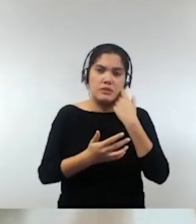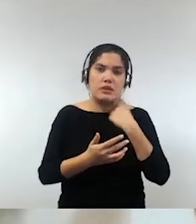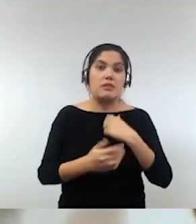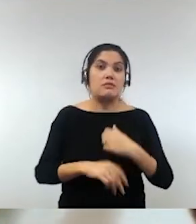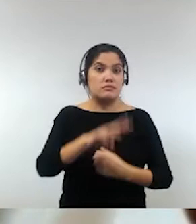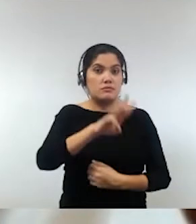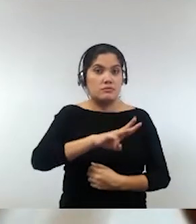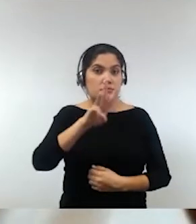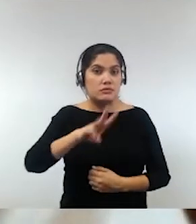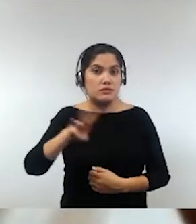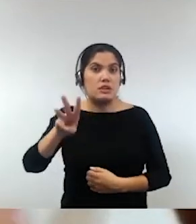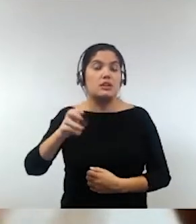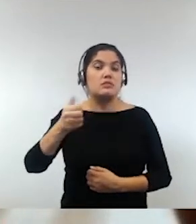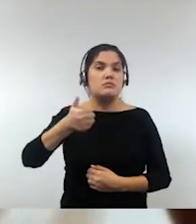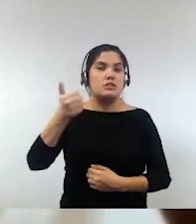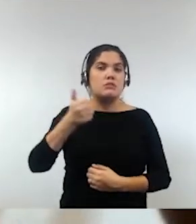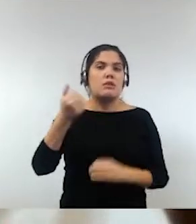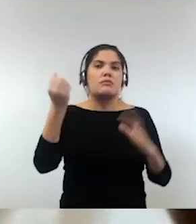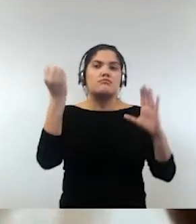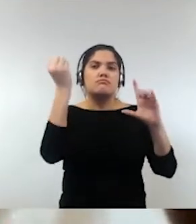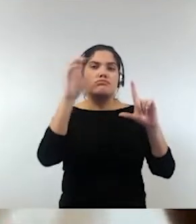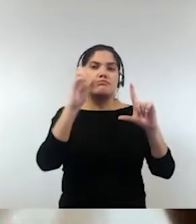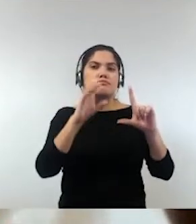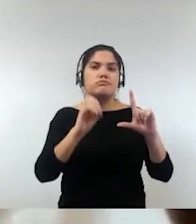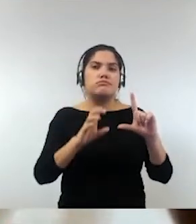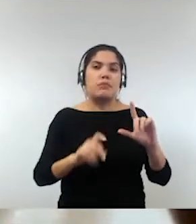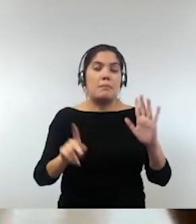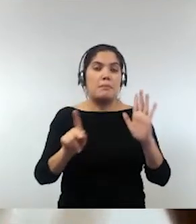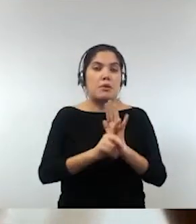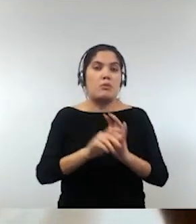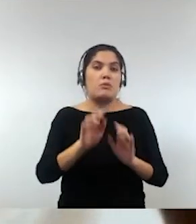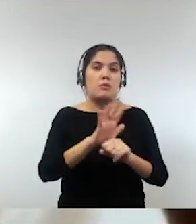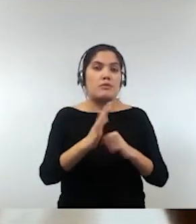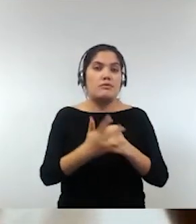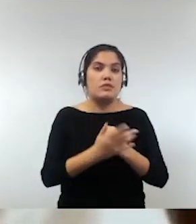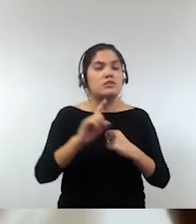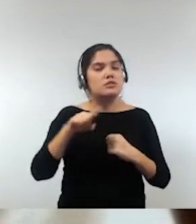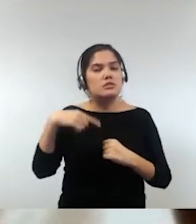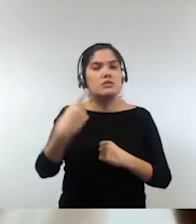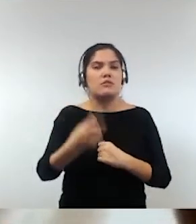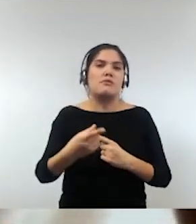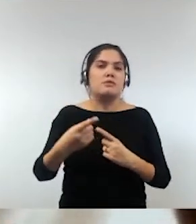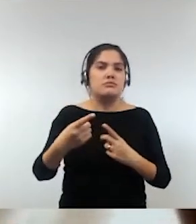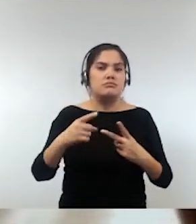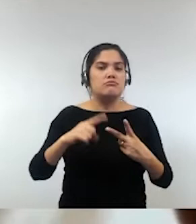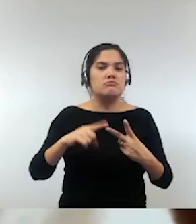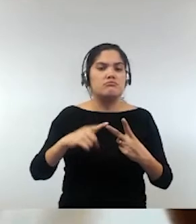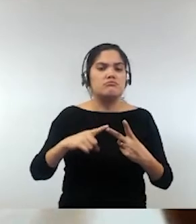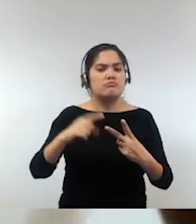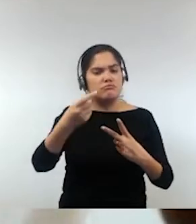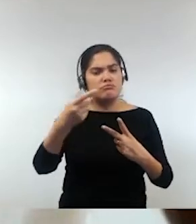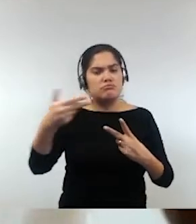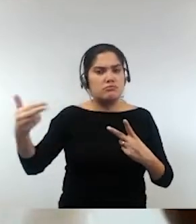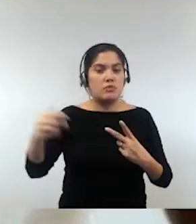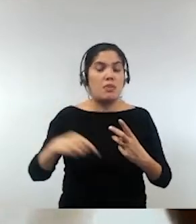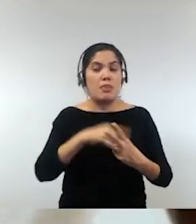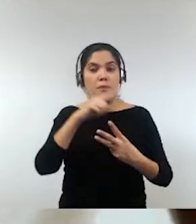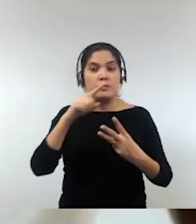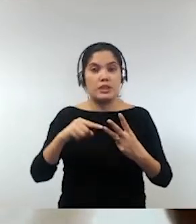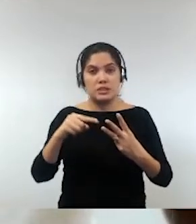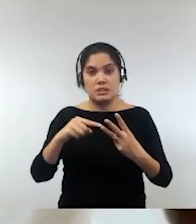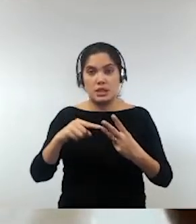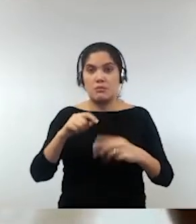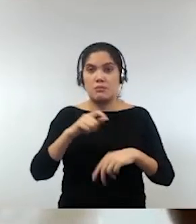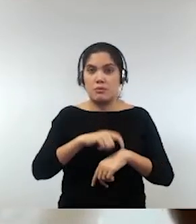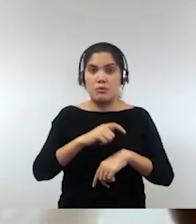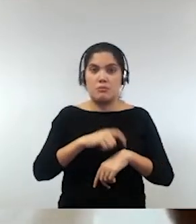plataforma, primeiramente, será adicionada aos casos relacionados à Covid, depois aos demais. E um terceiro momento, segundo